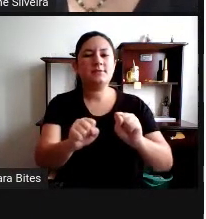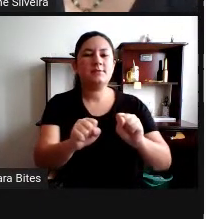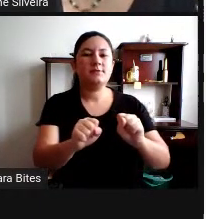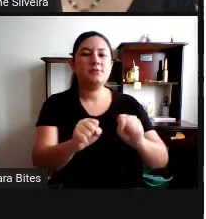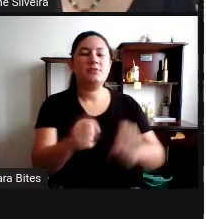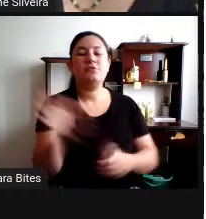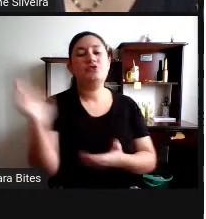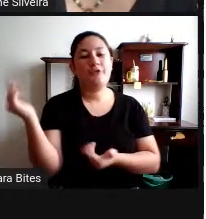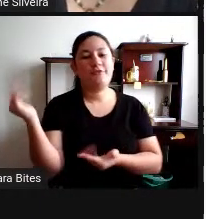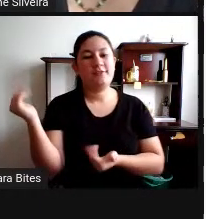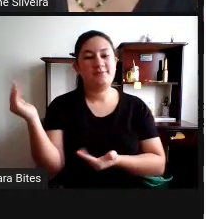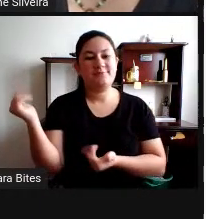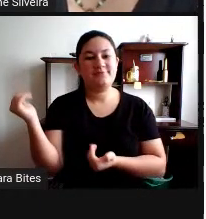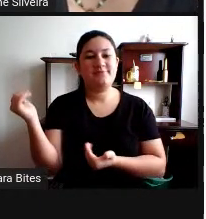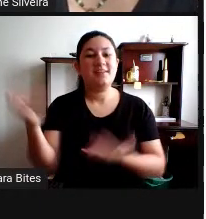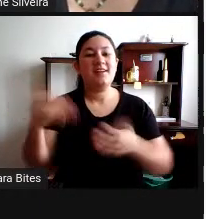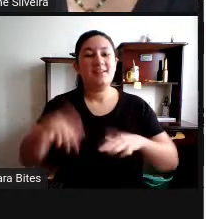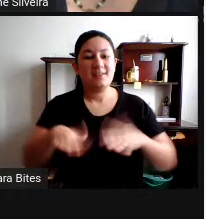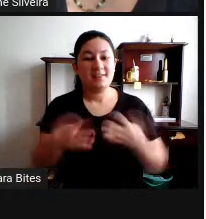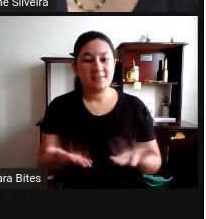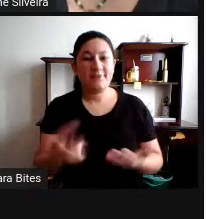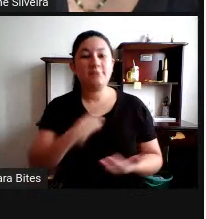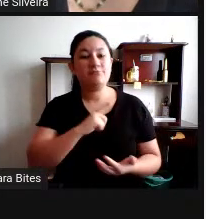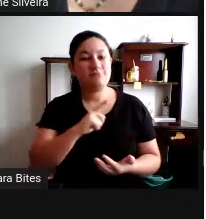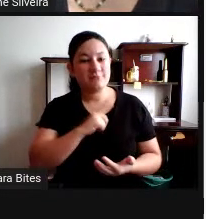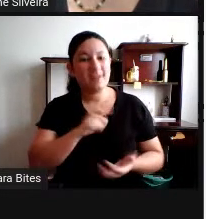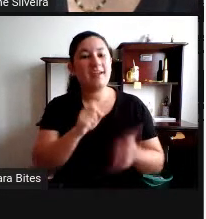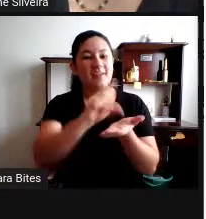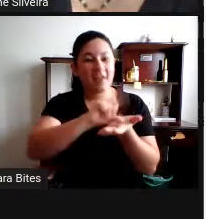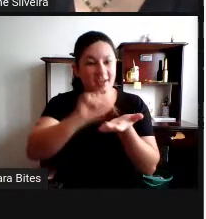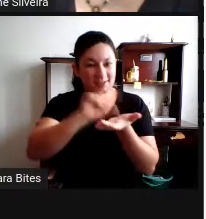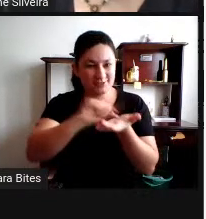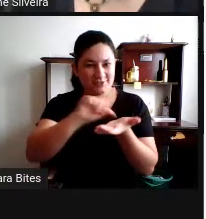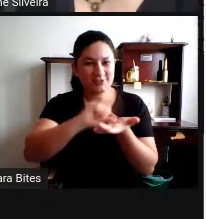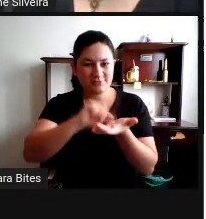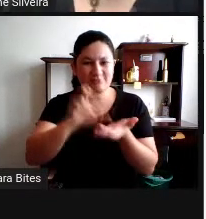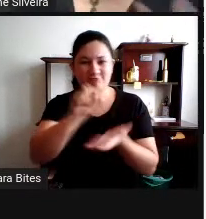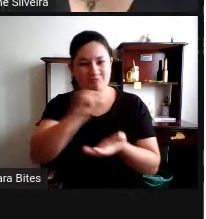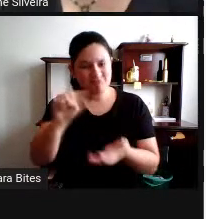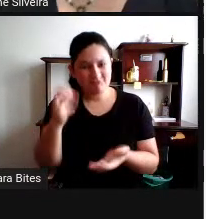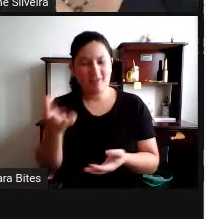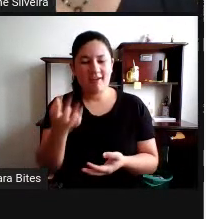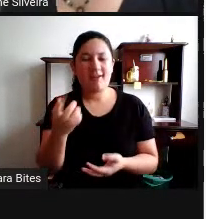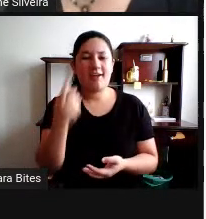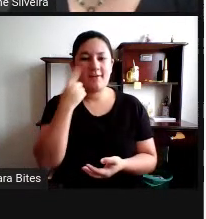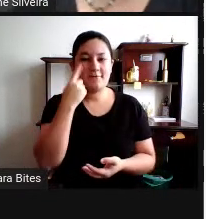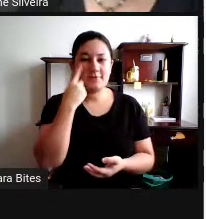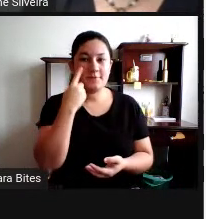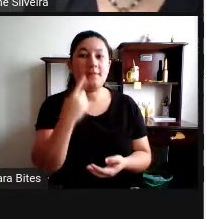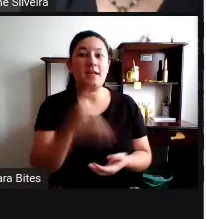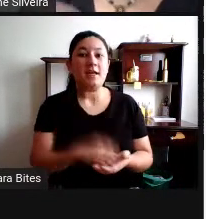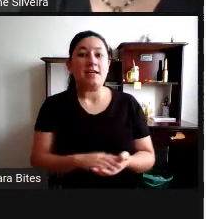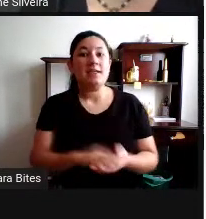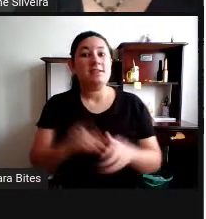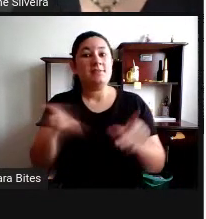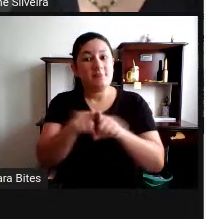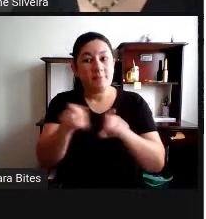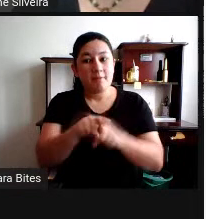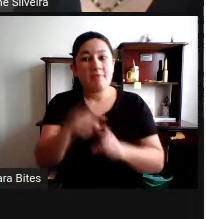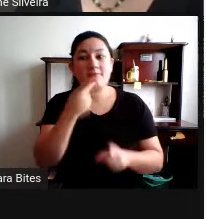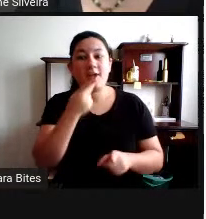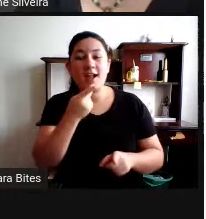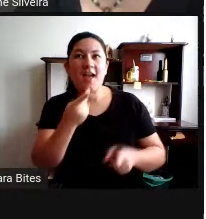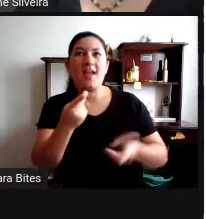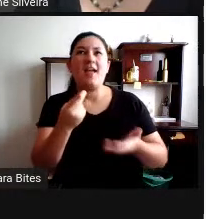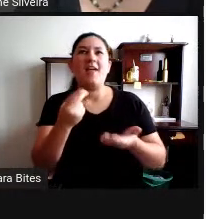aqui está nesse artigo, mas muito do que eu falo também foi o que não coube naquele artigo, foi o que eu pensei